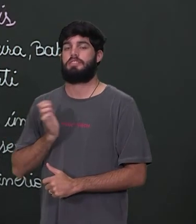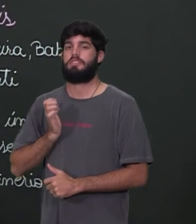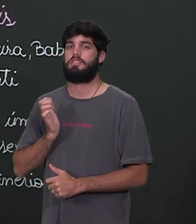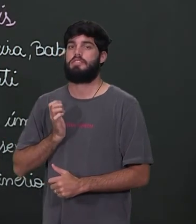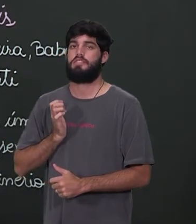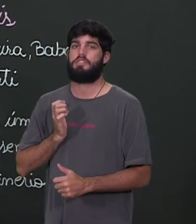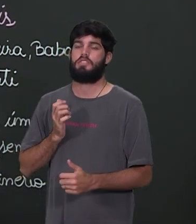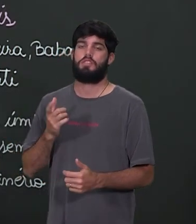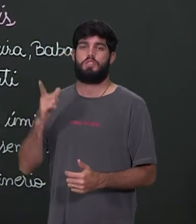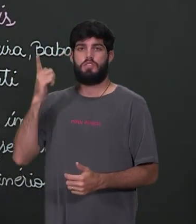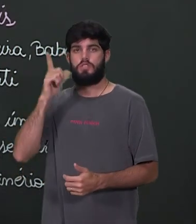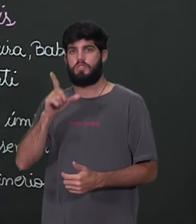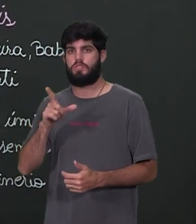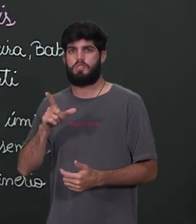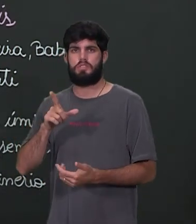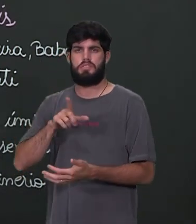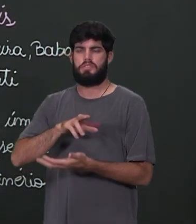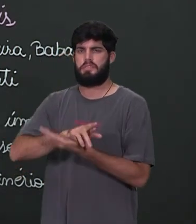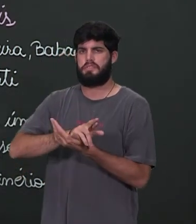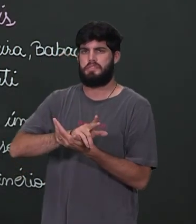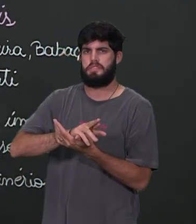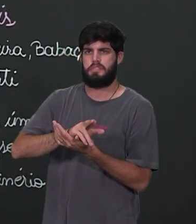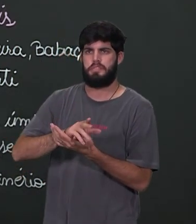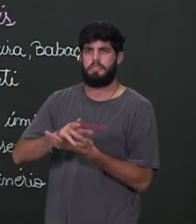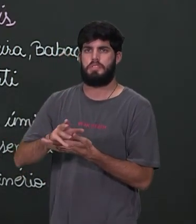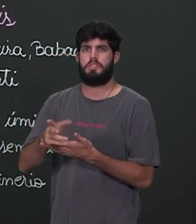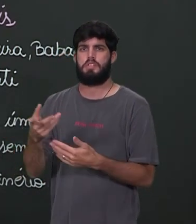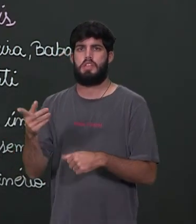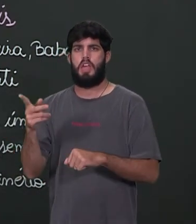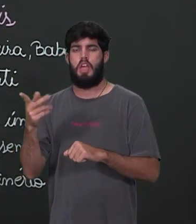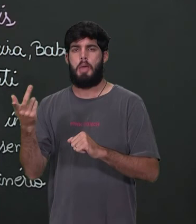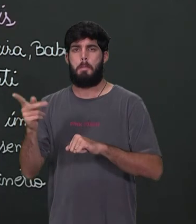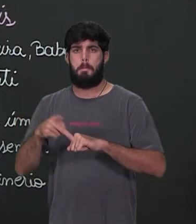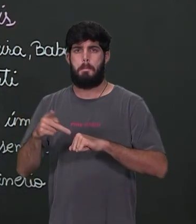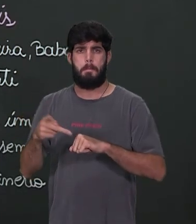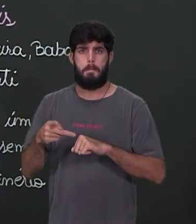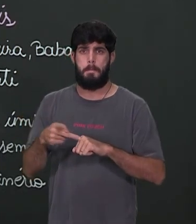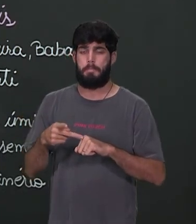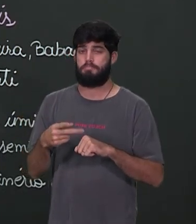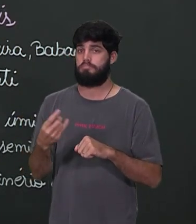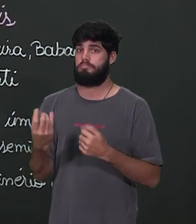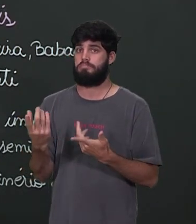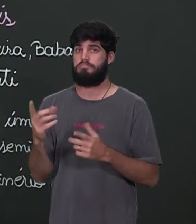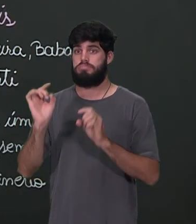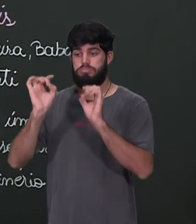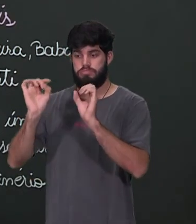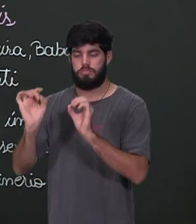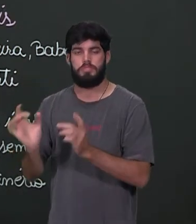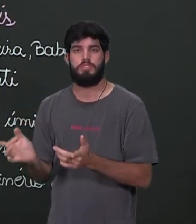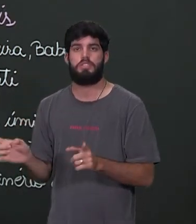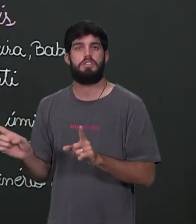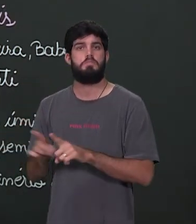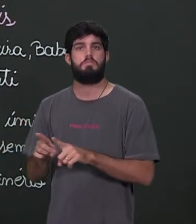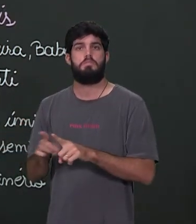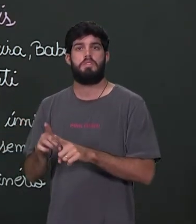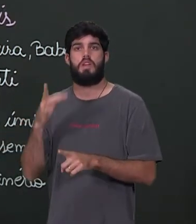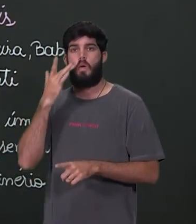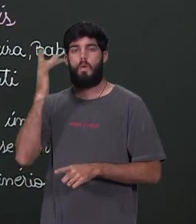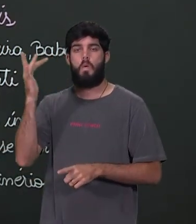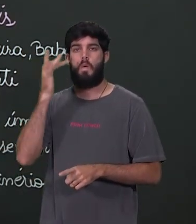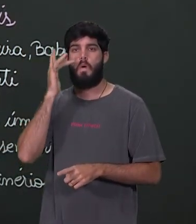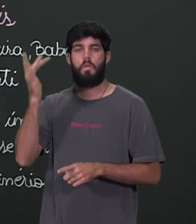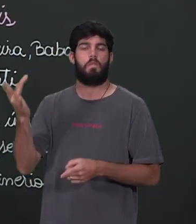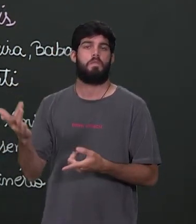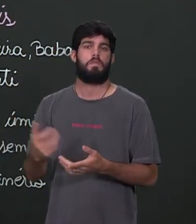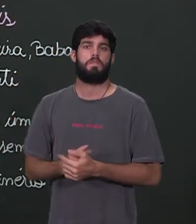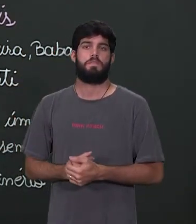para a extração de bauxita, pedras preciosas, ouro. Então, assim, a riqueza do solo da